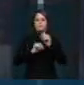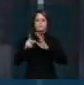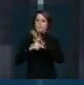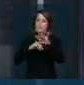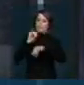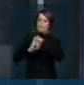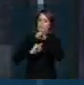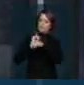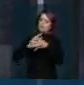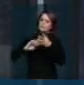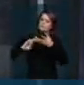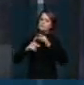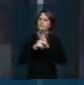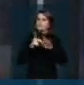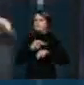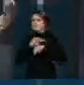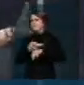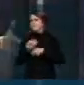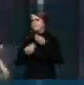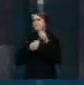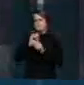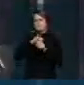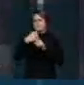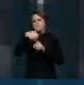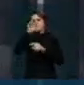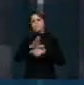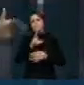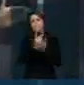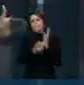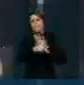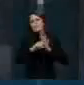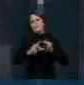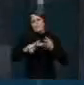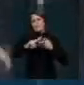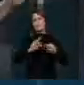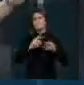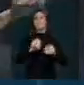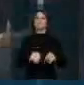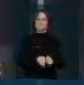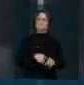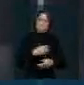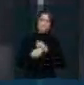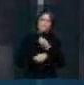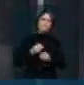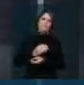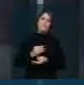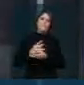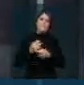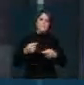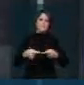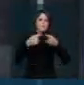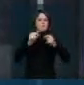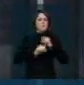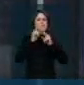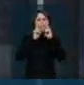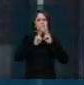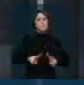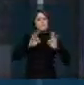Internet, e há uma busca da sociedade brasileira em todas as faixas etárias, e o mundo olha para nós, olhando para